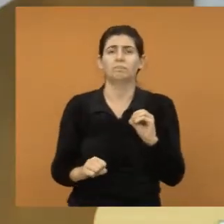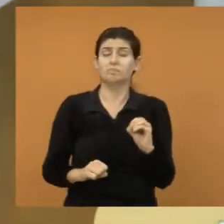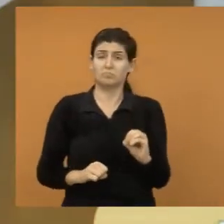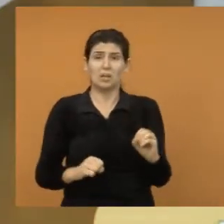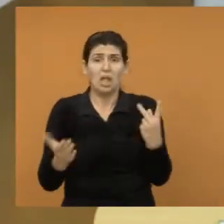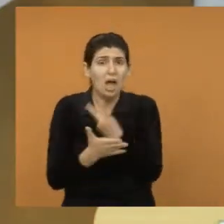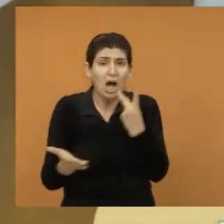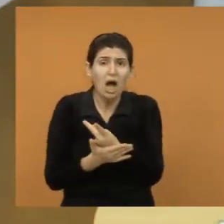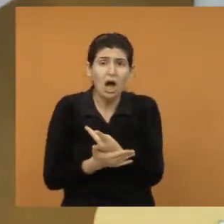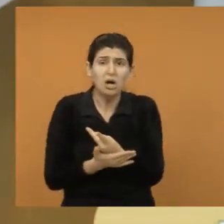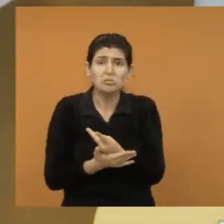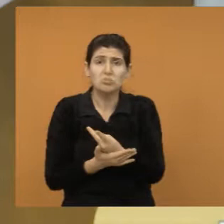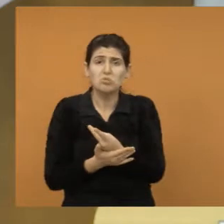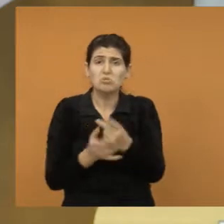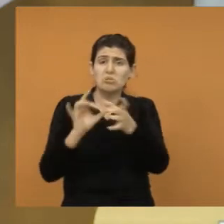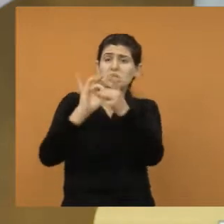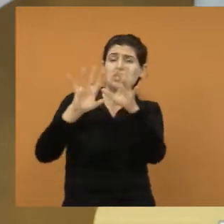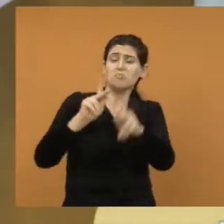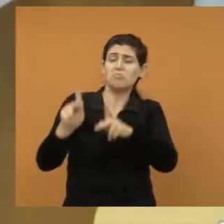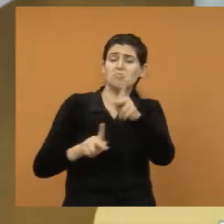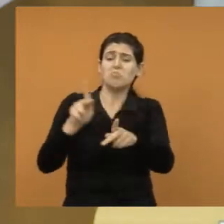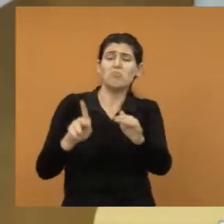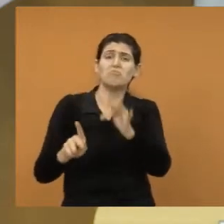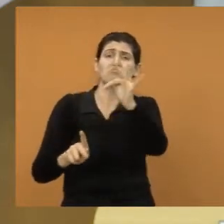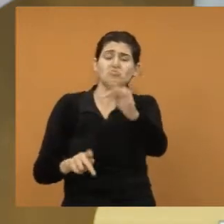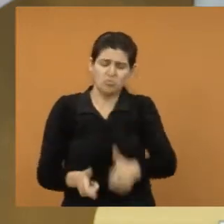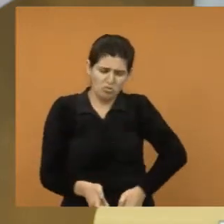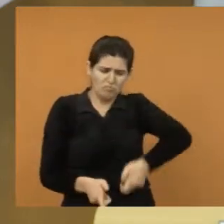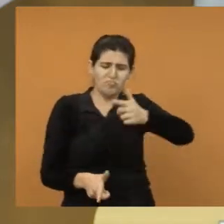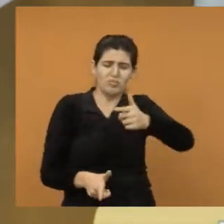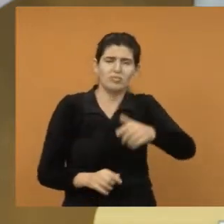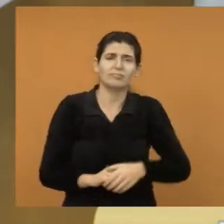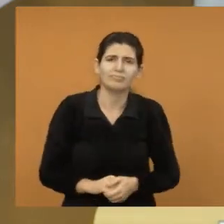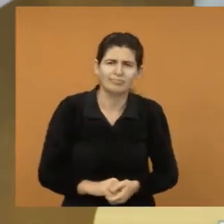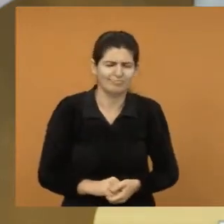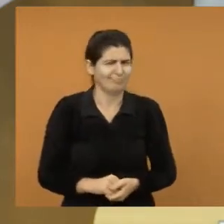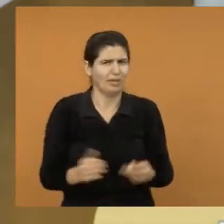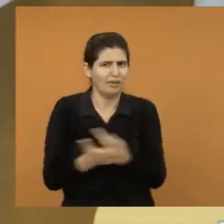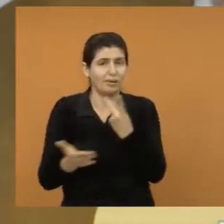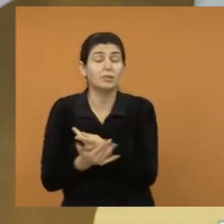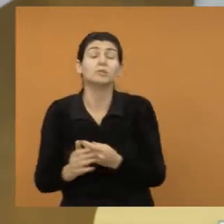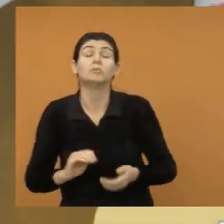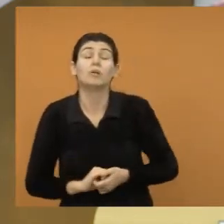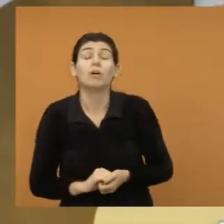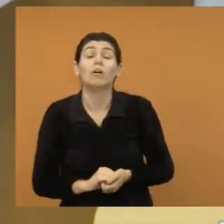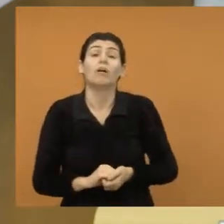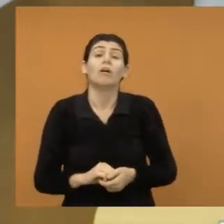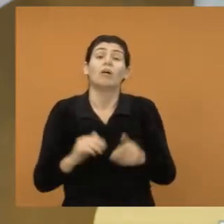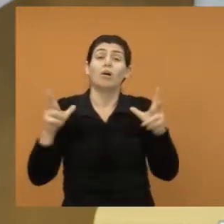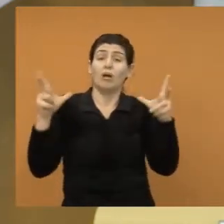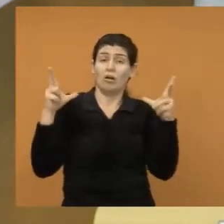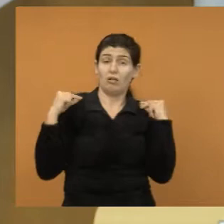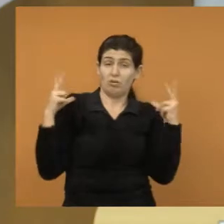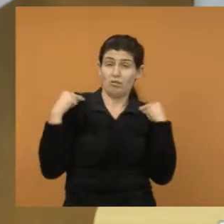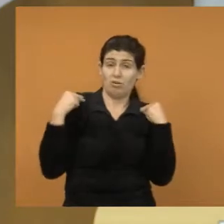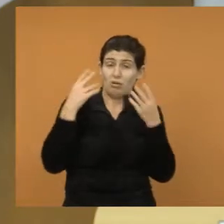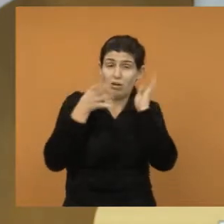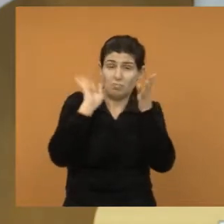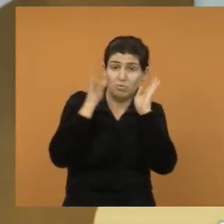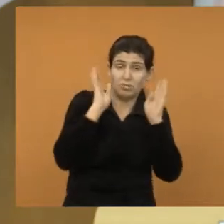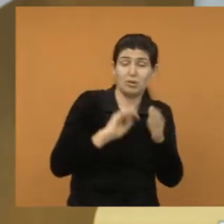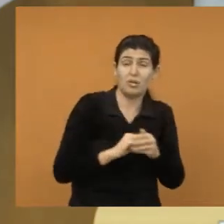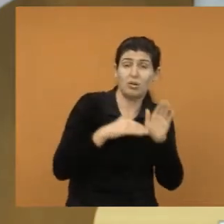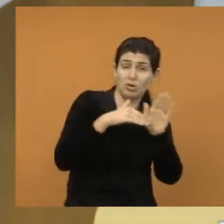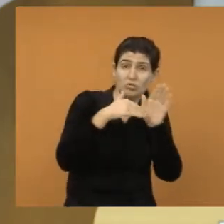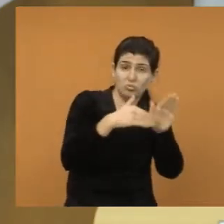candidaturas, apoiando o movimento dos caminhoneiros, é um deputado que tem um projeto em tramitação que dá pena de 4 anos